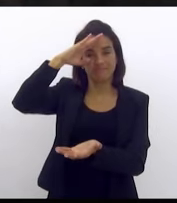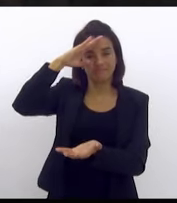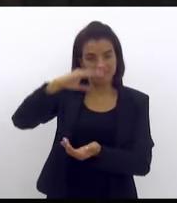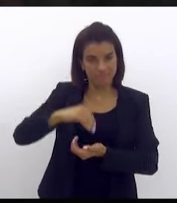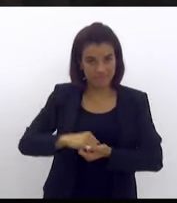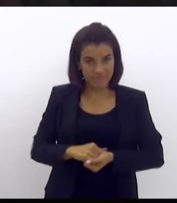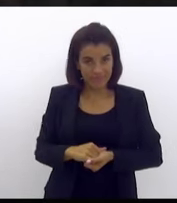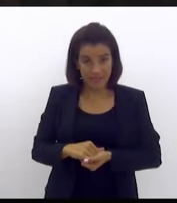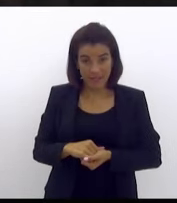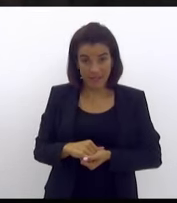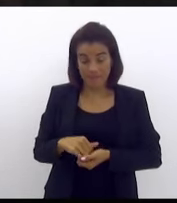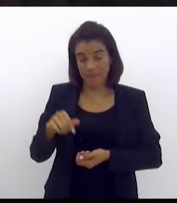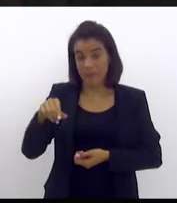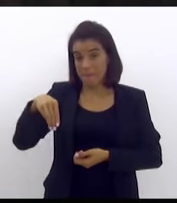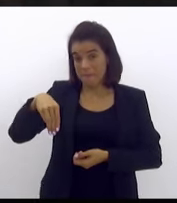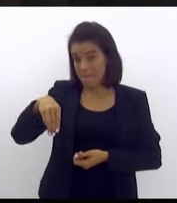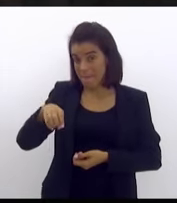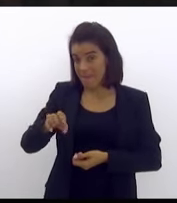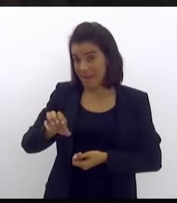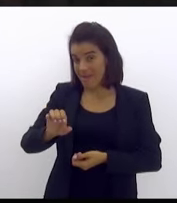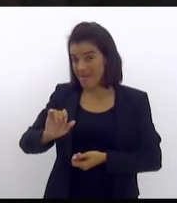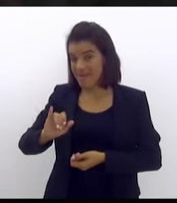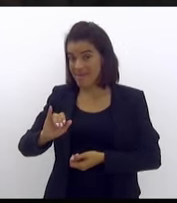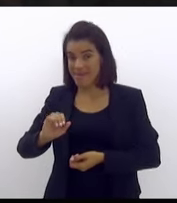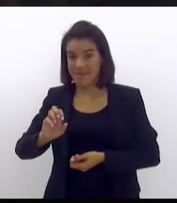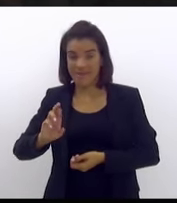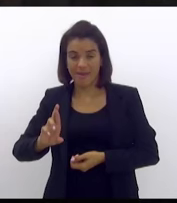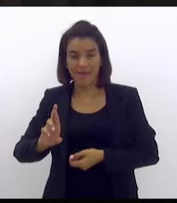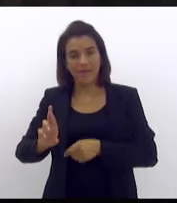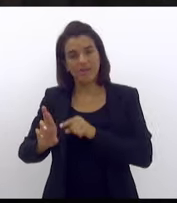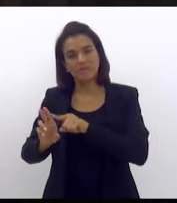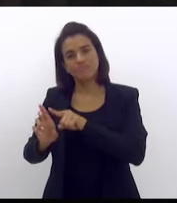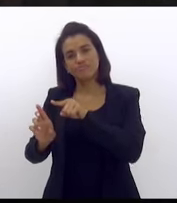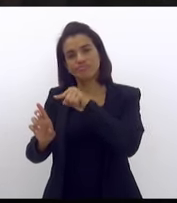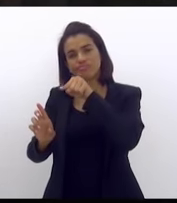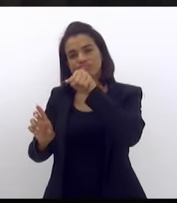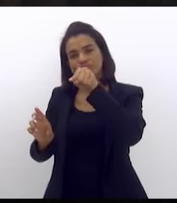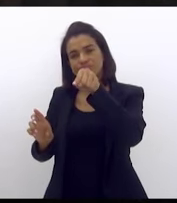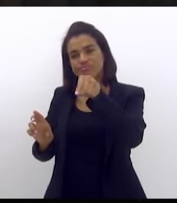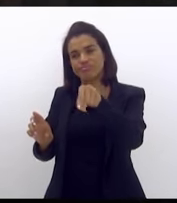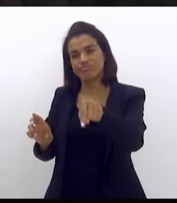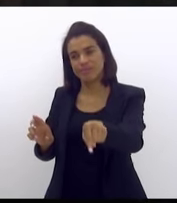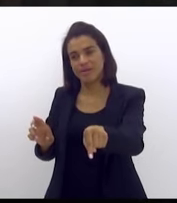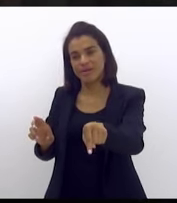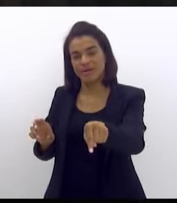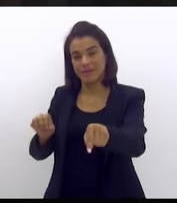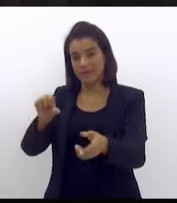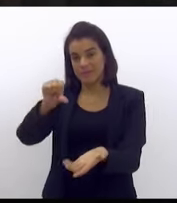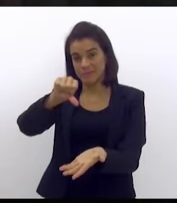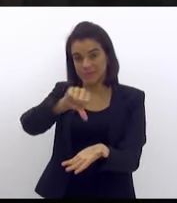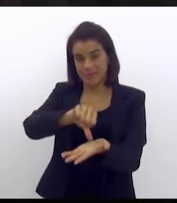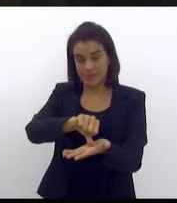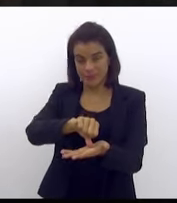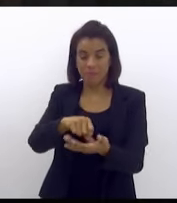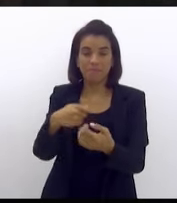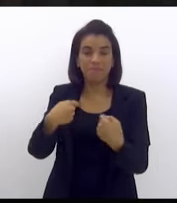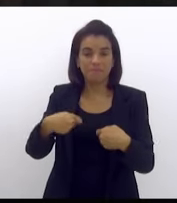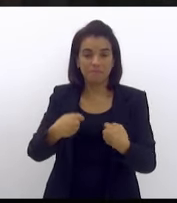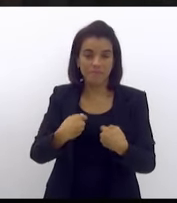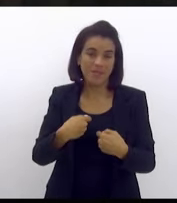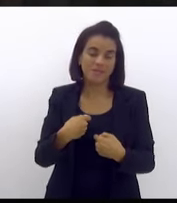Meier e vir pelo centro, você tem que ir pela Radial